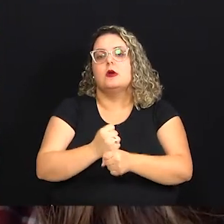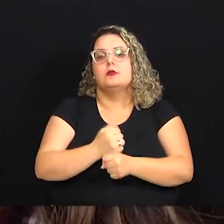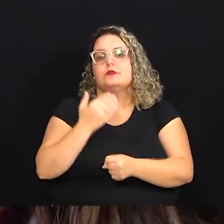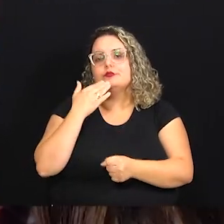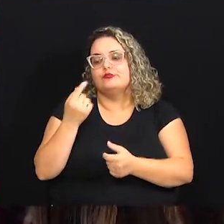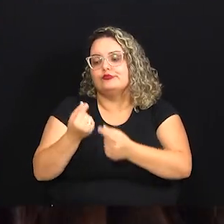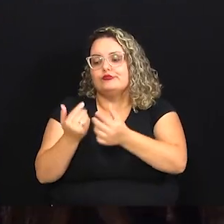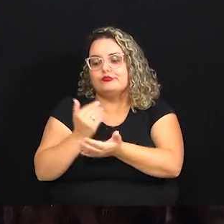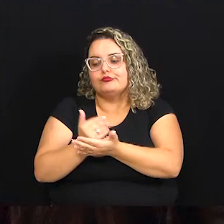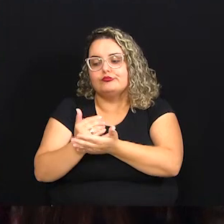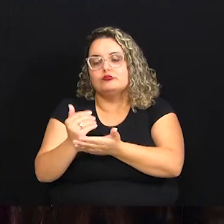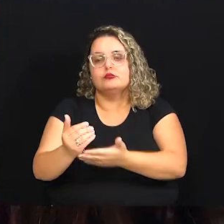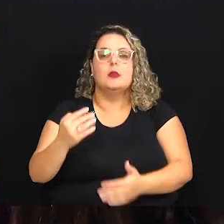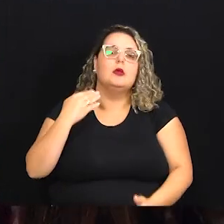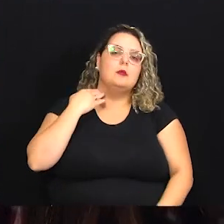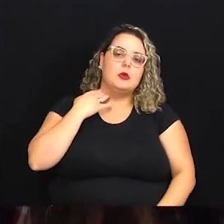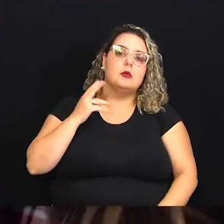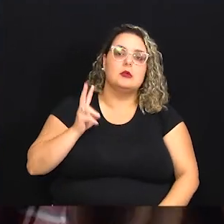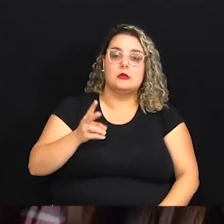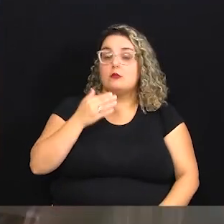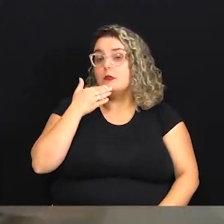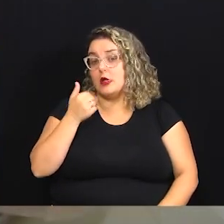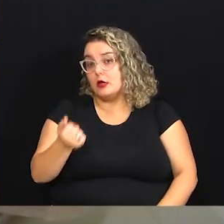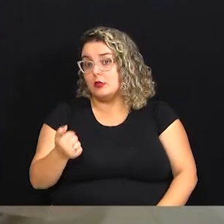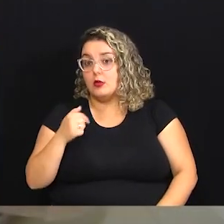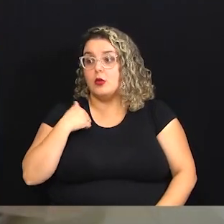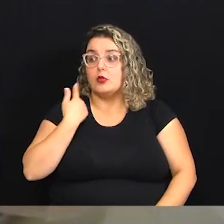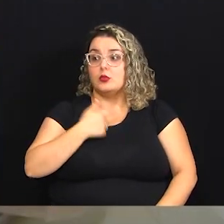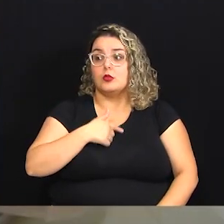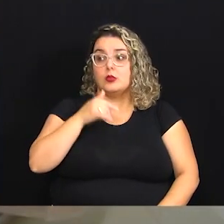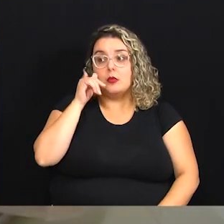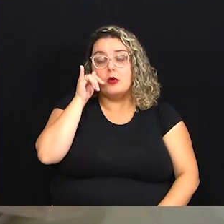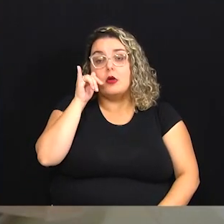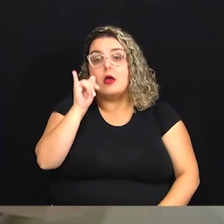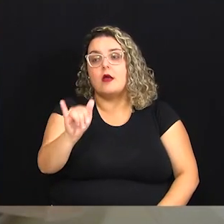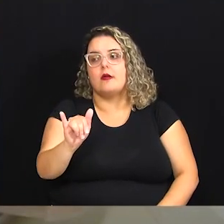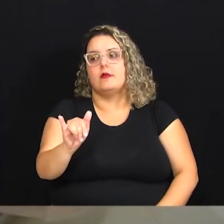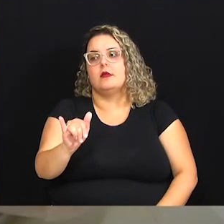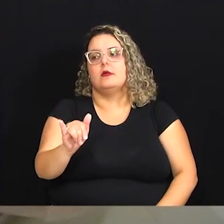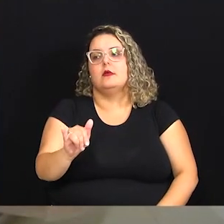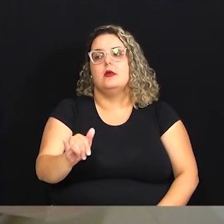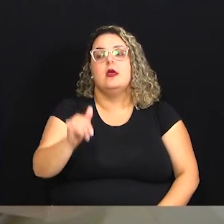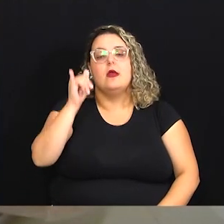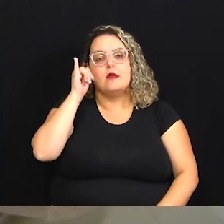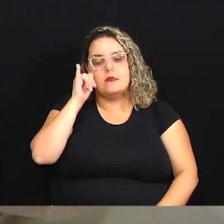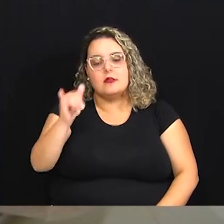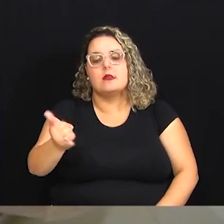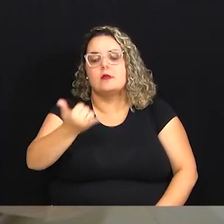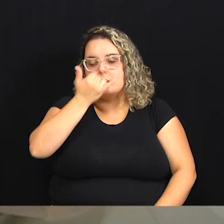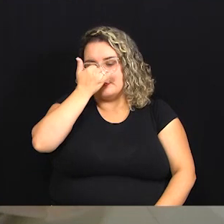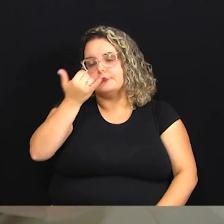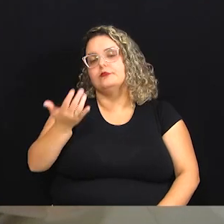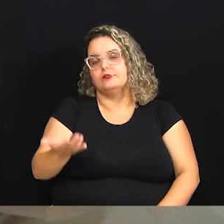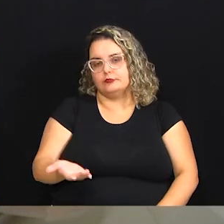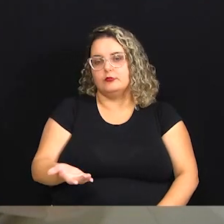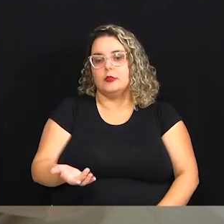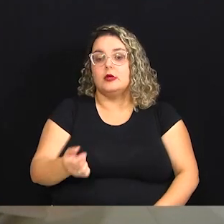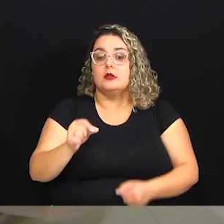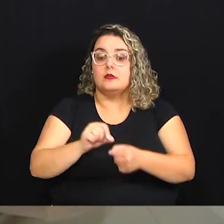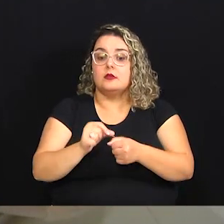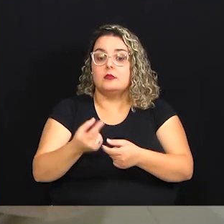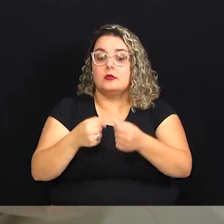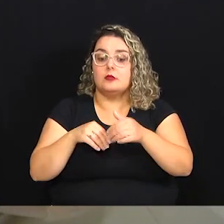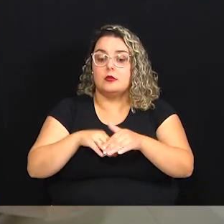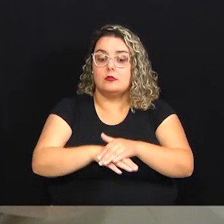pedindo empréstimo em banco. Sempre melhor a gente prevenir. Prevenir é melhor do que remediar. Então, fazendo fluxo